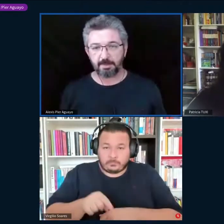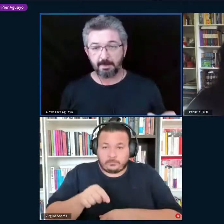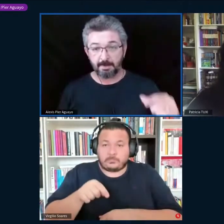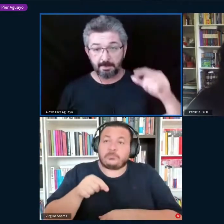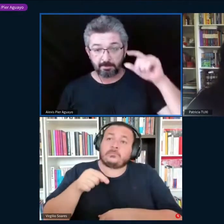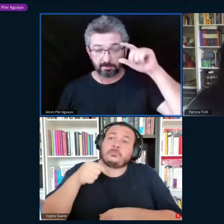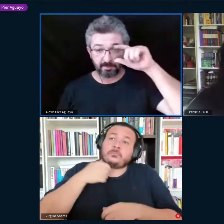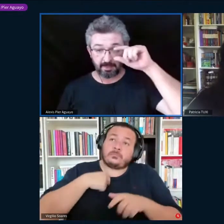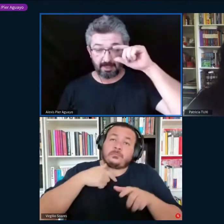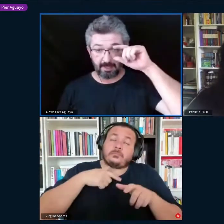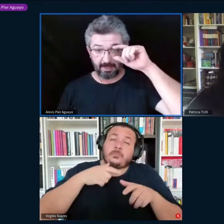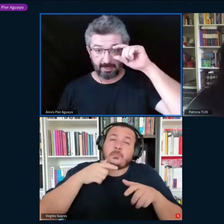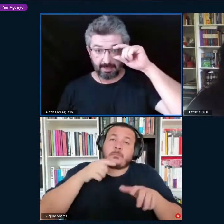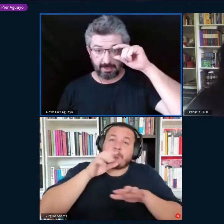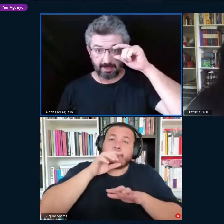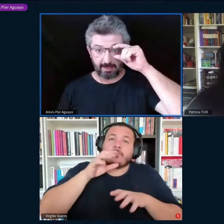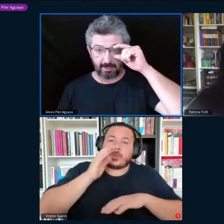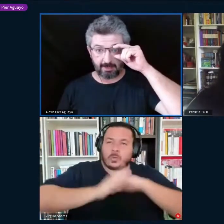trabalho em equipe.